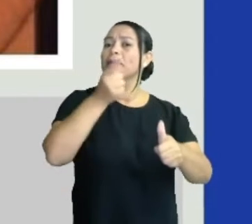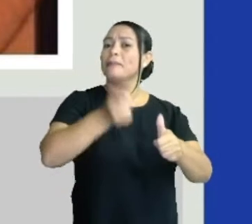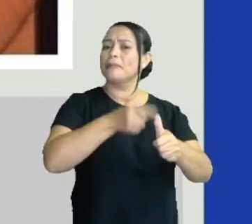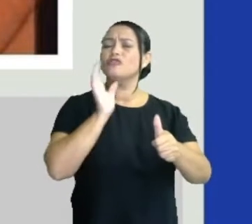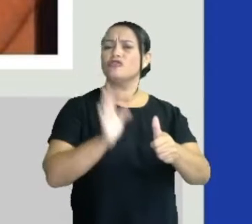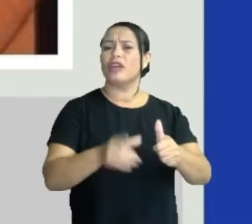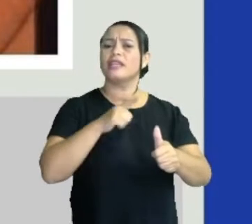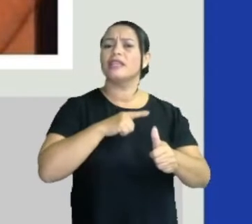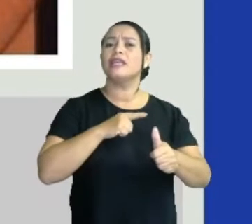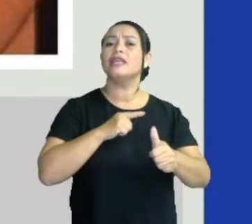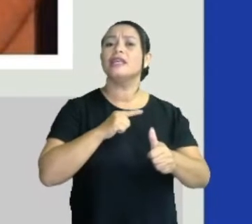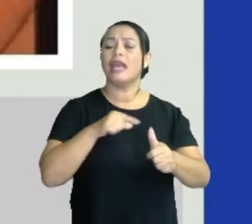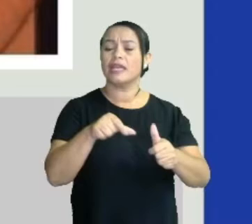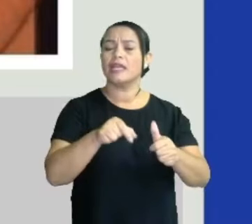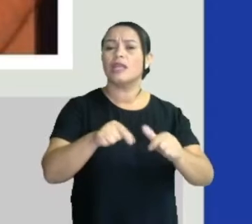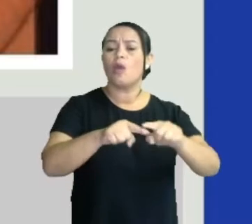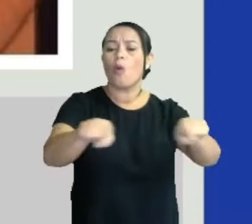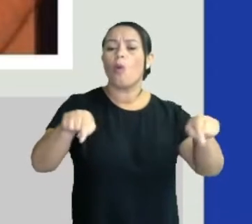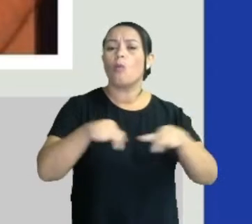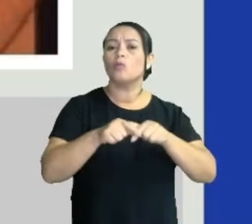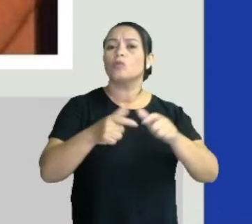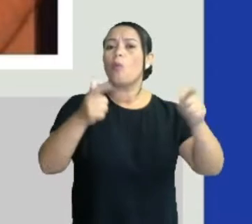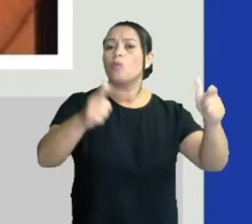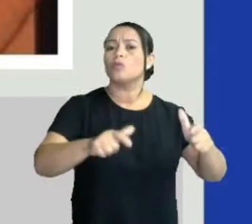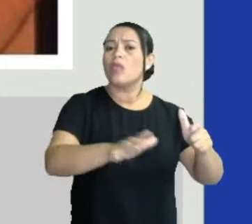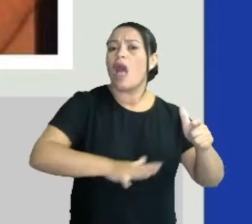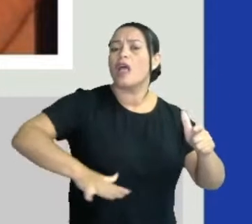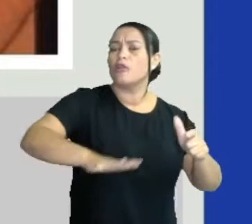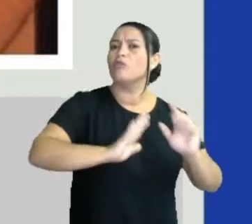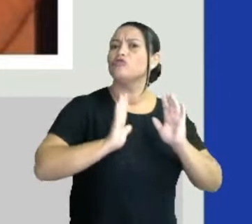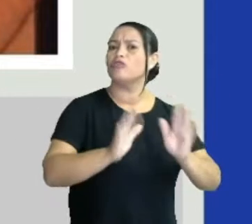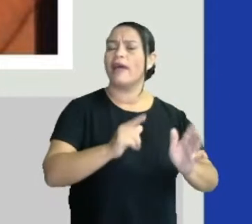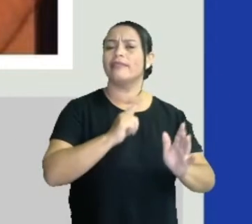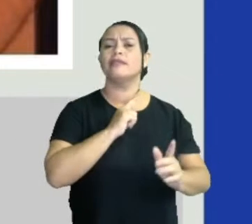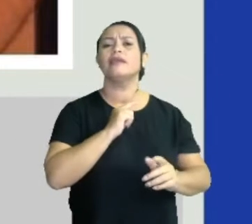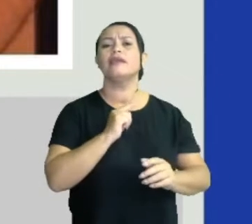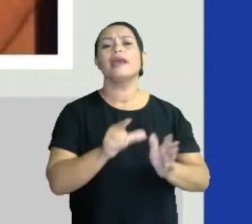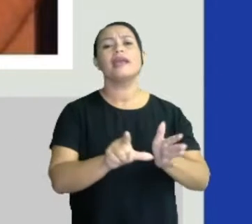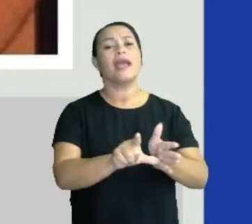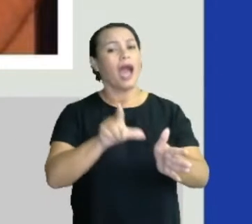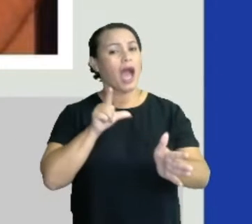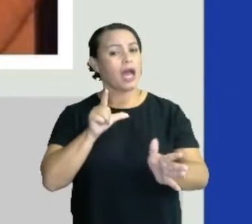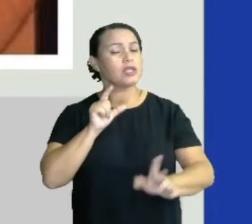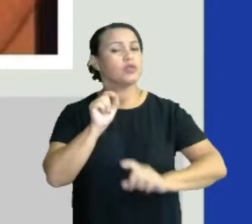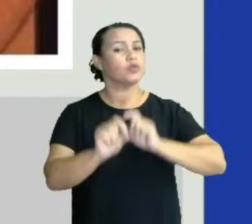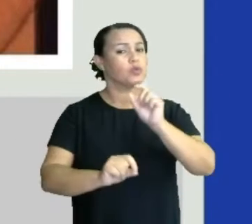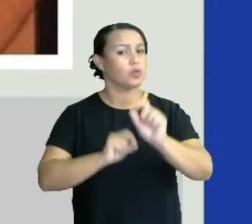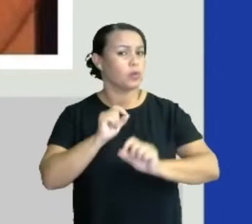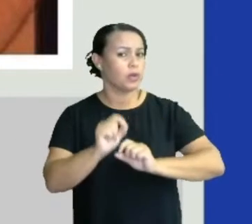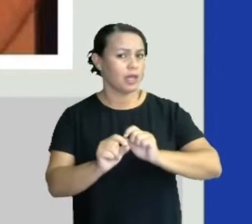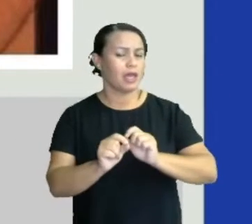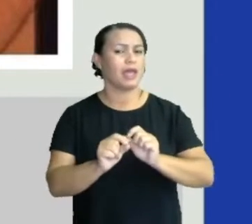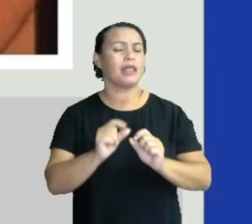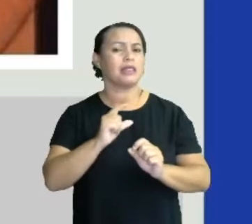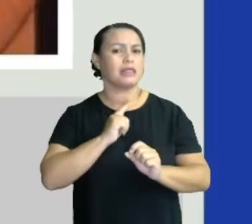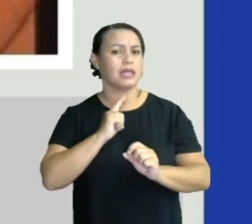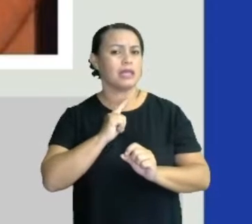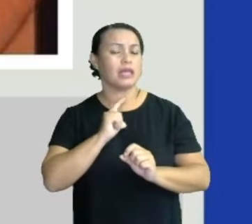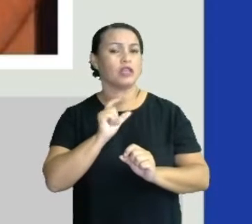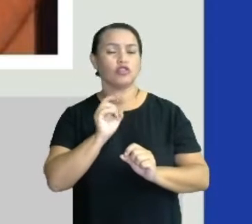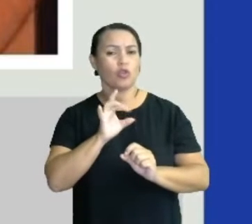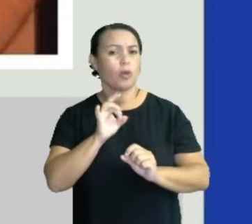ocupavam parte do território. Essa ocupação, que antes era